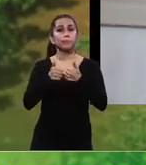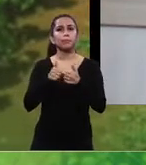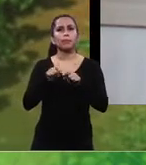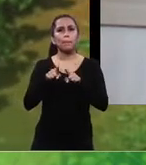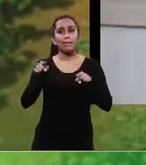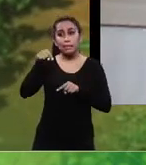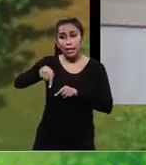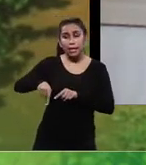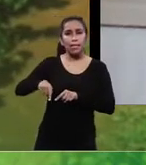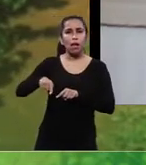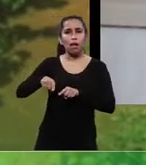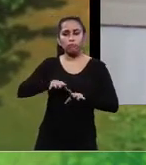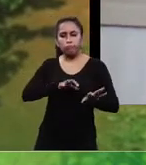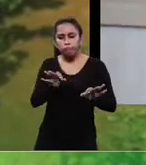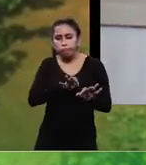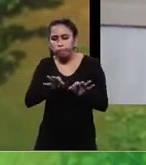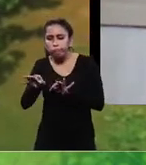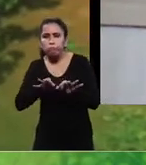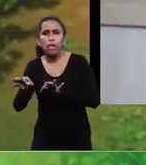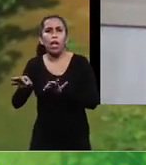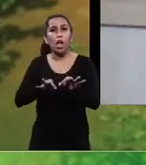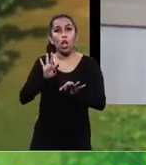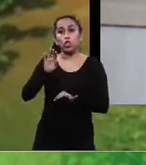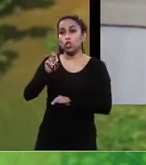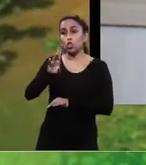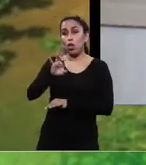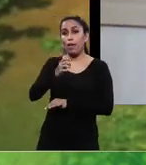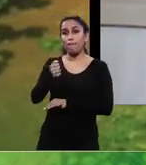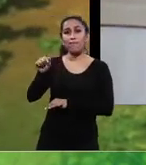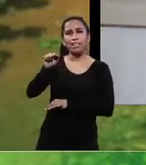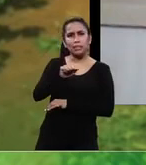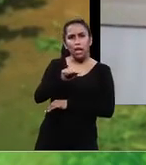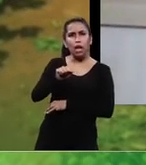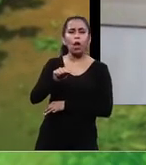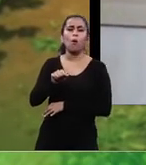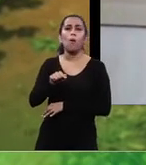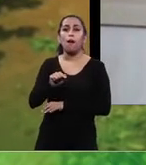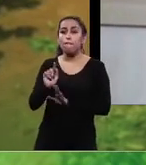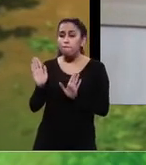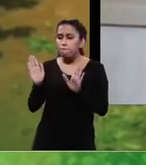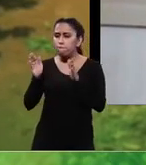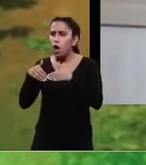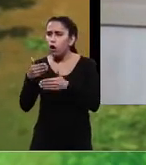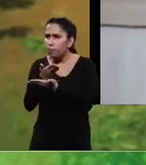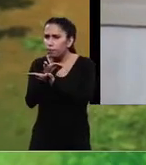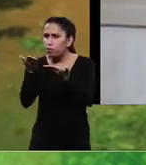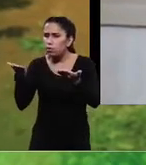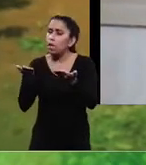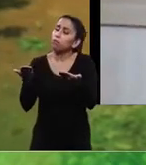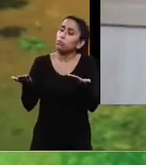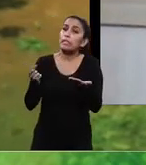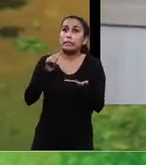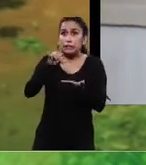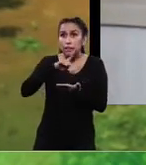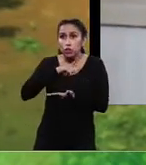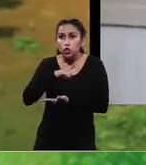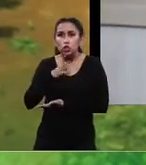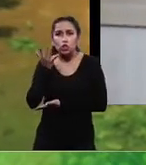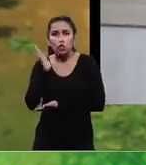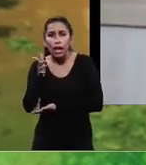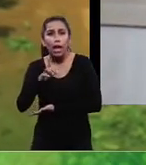nesse processo de torrefação, e aí voltado especificamente para você, e se já existe